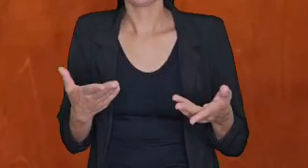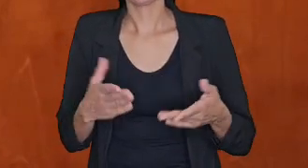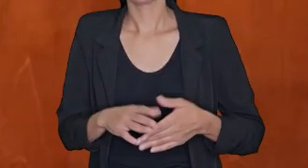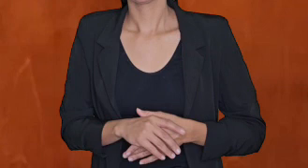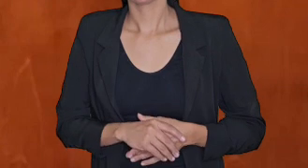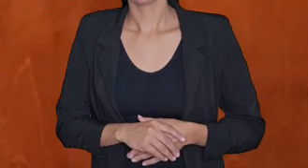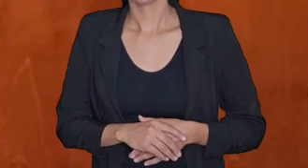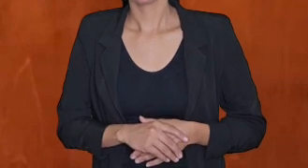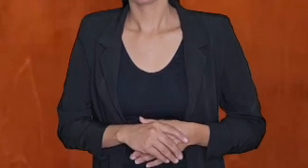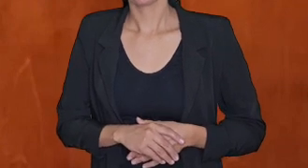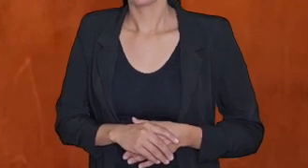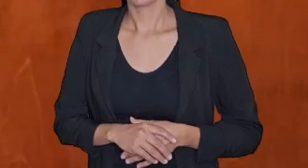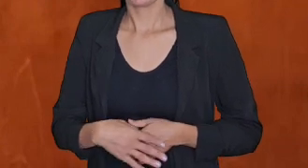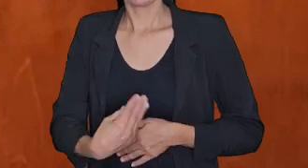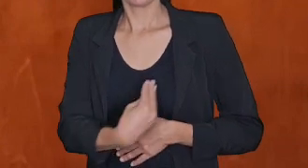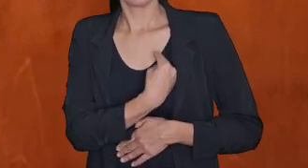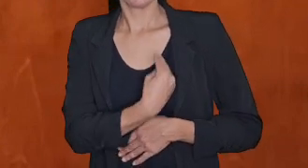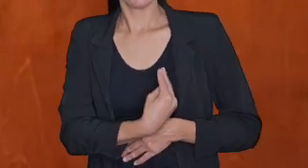os participantes,